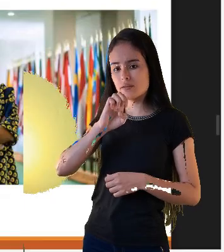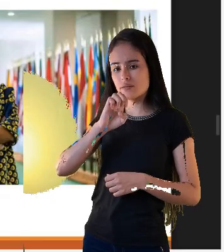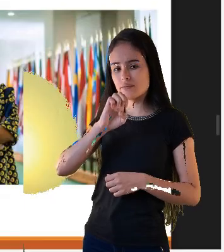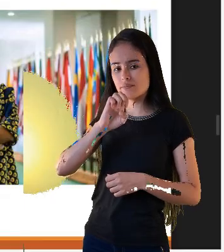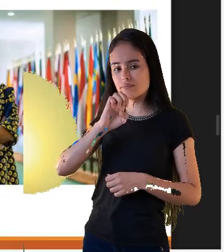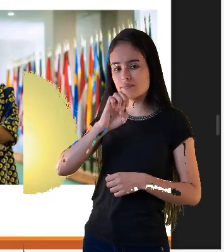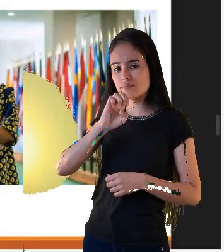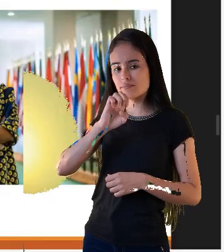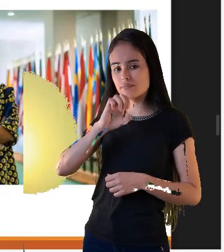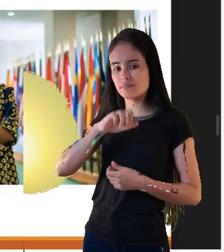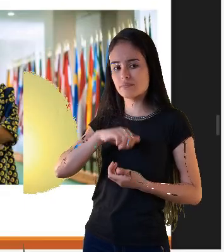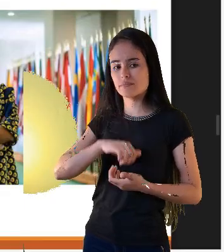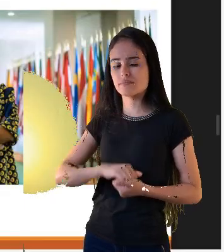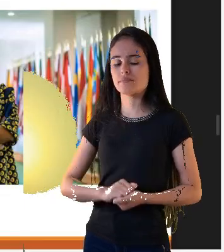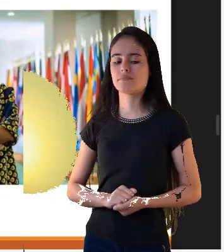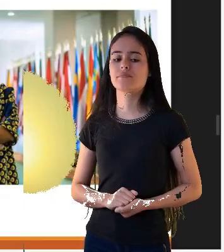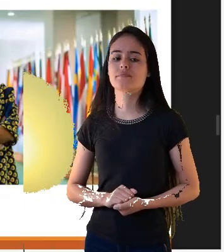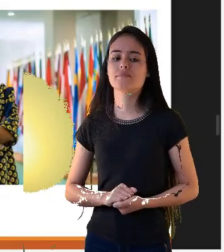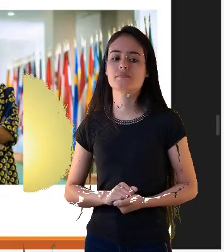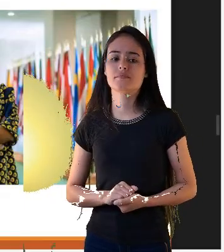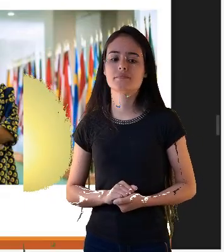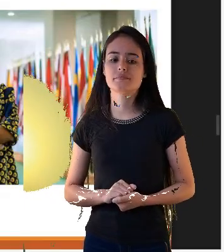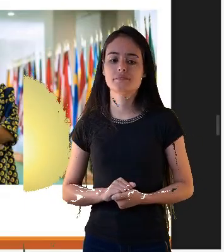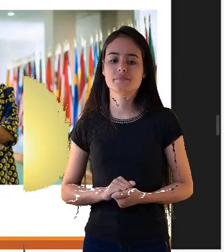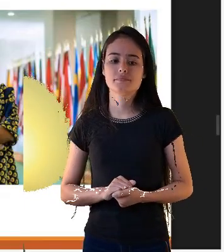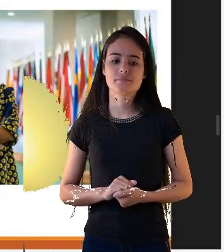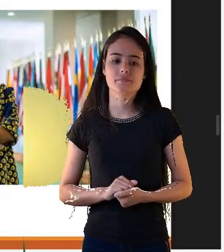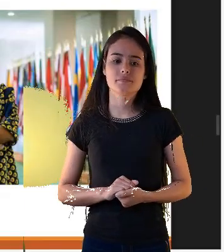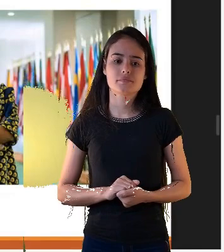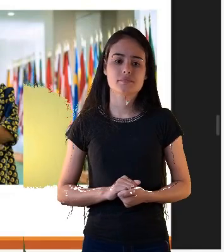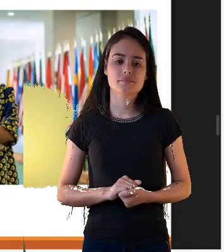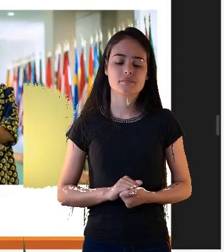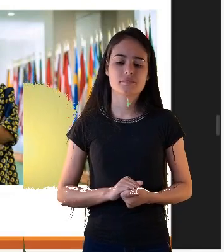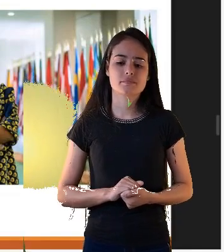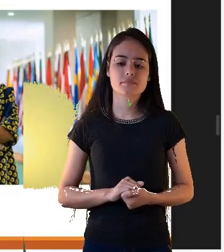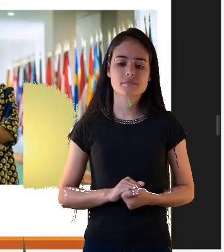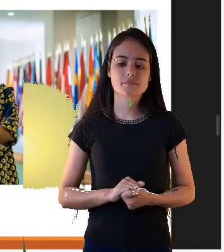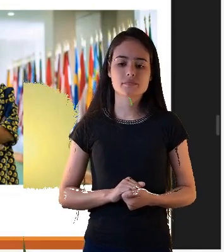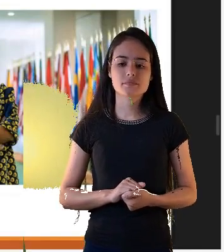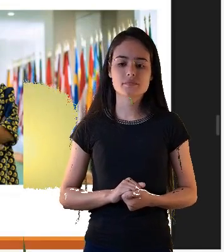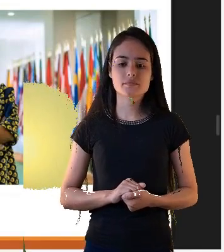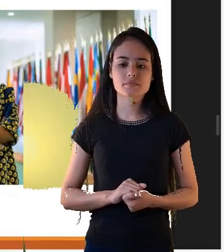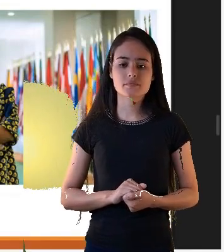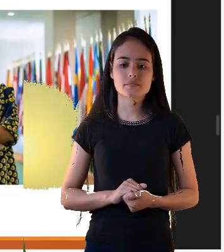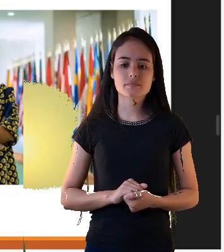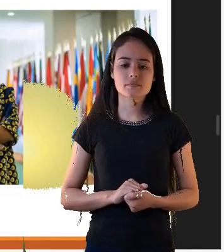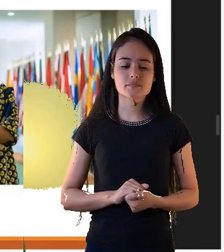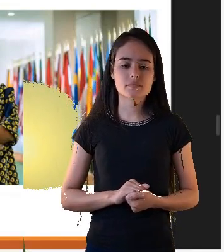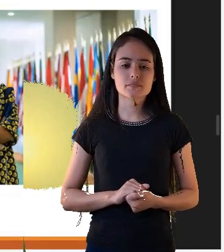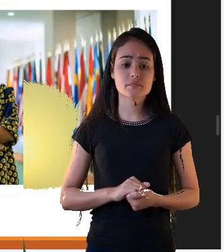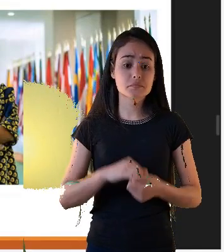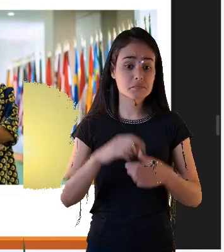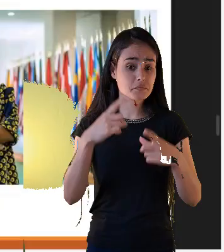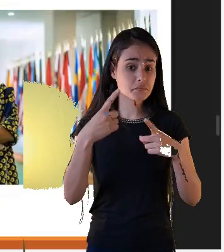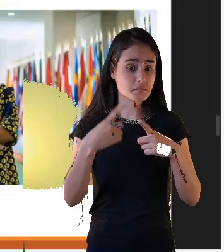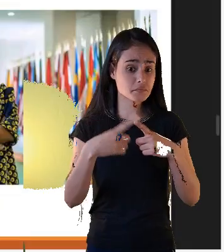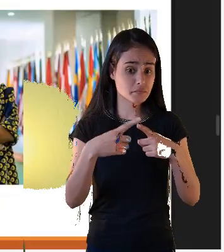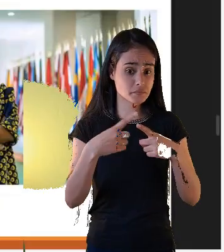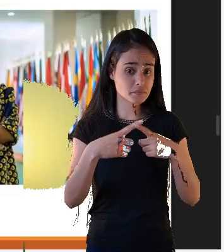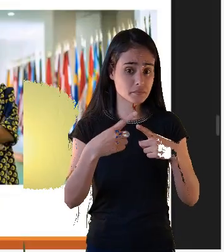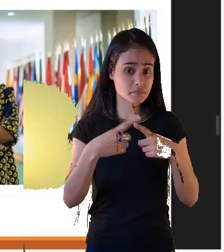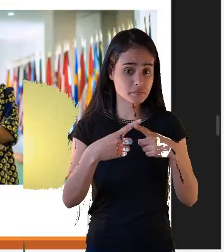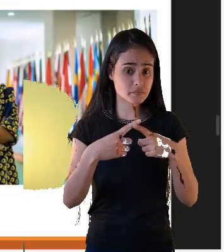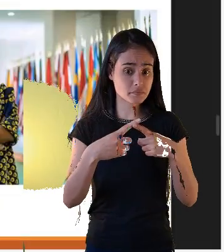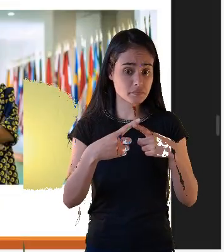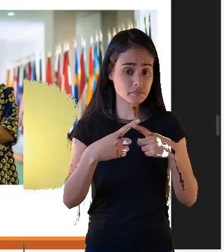na época do Temer, né, ele era uma secretaria conjunta lá com